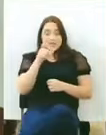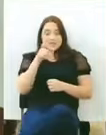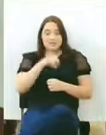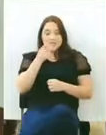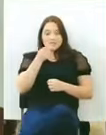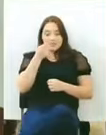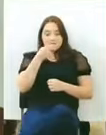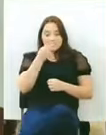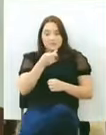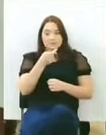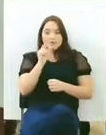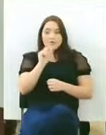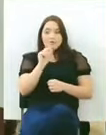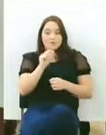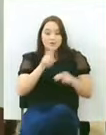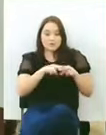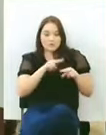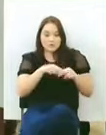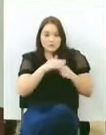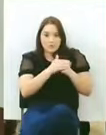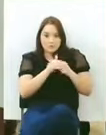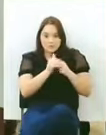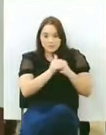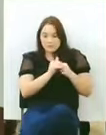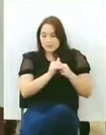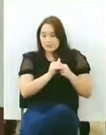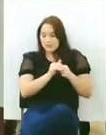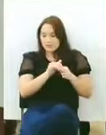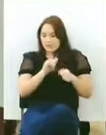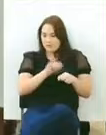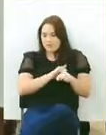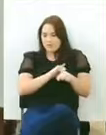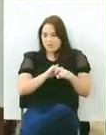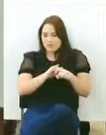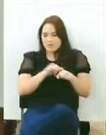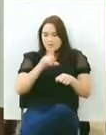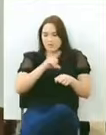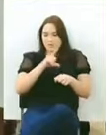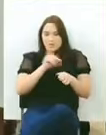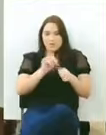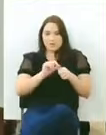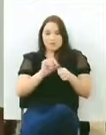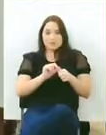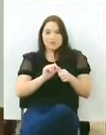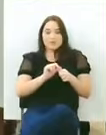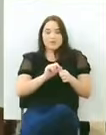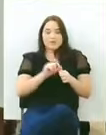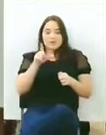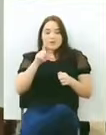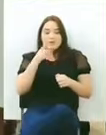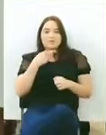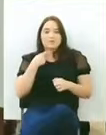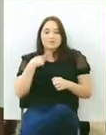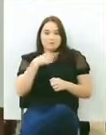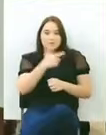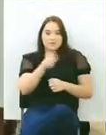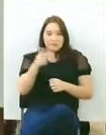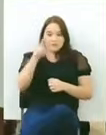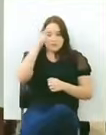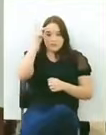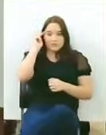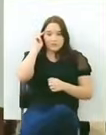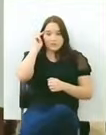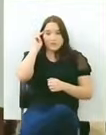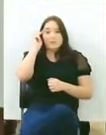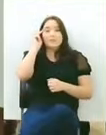nós usamos da bajulação e usamos da bajulação para constranger, nós desobedecemos à vontade